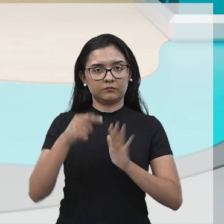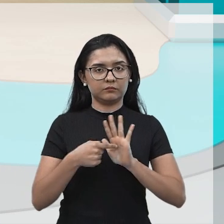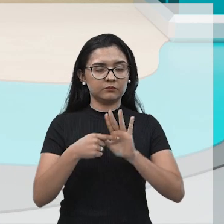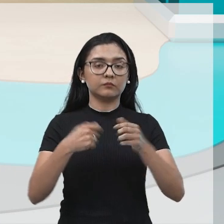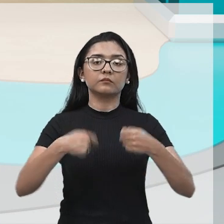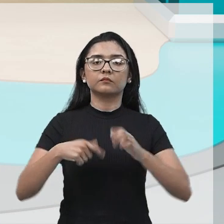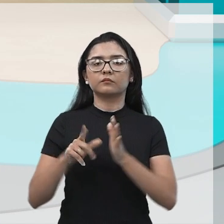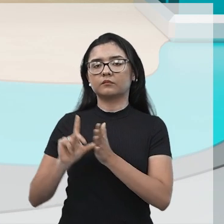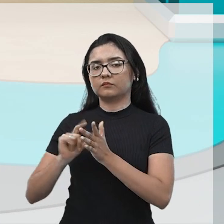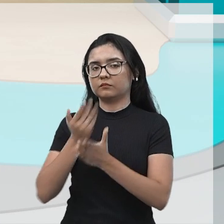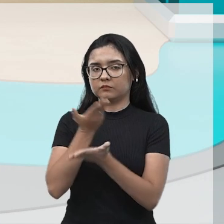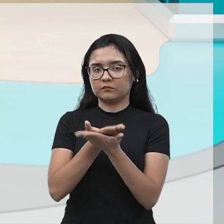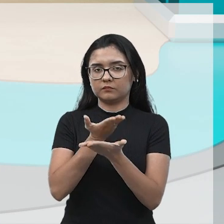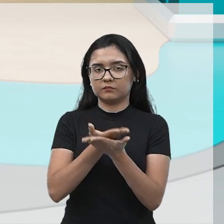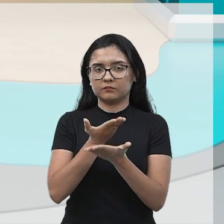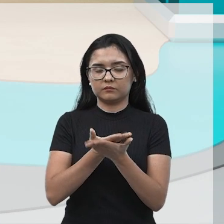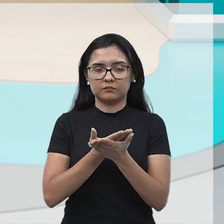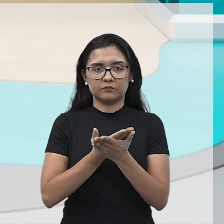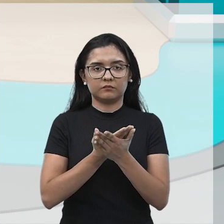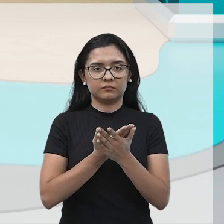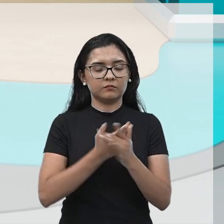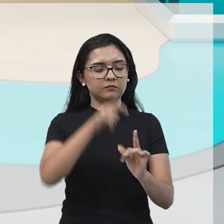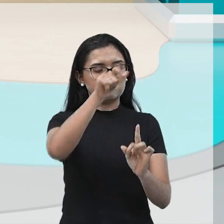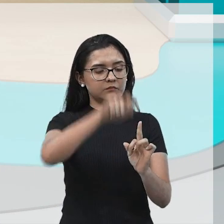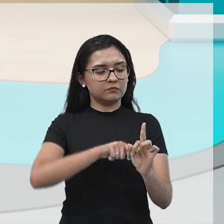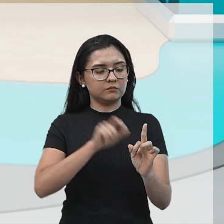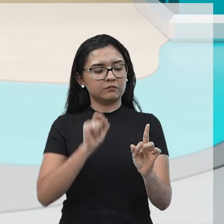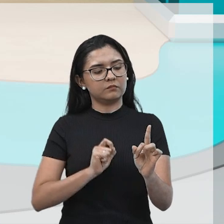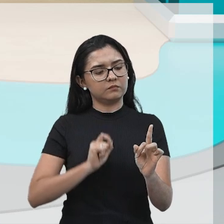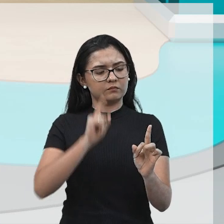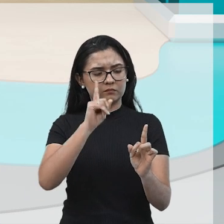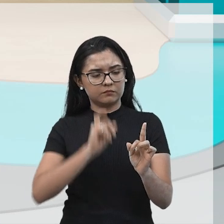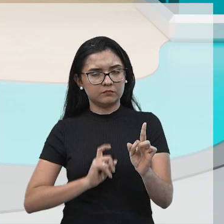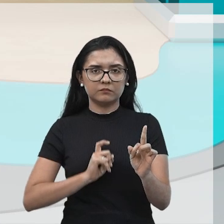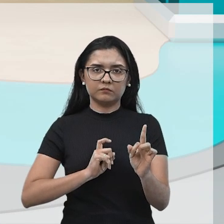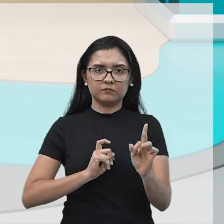estuda também o personagem e também as expressões